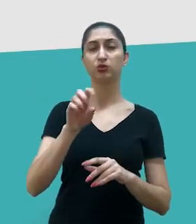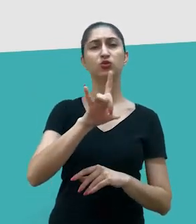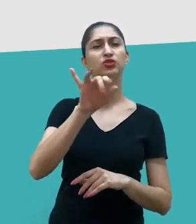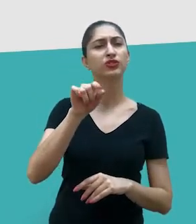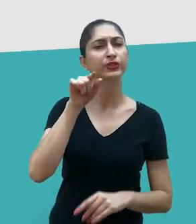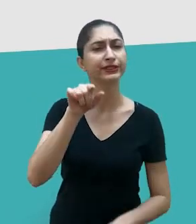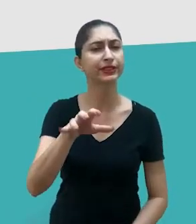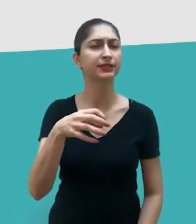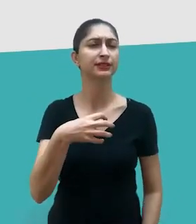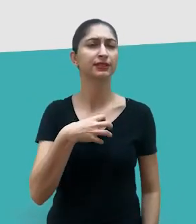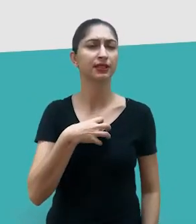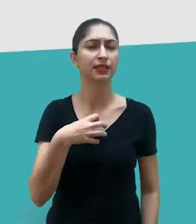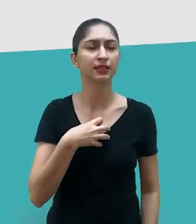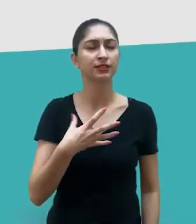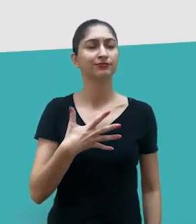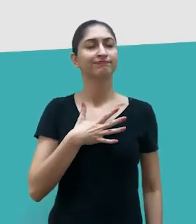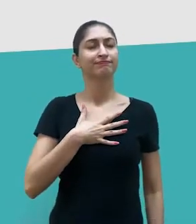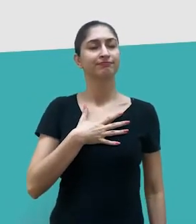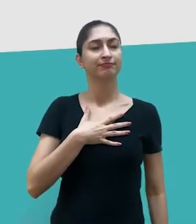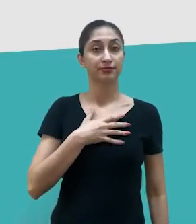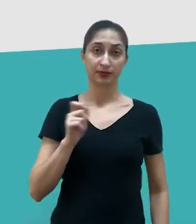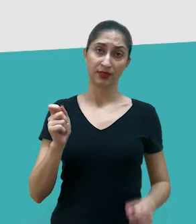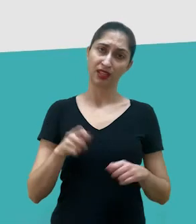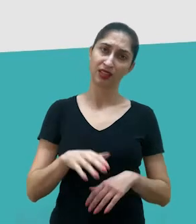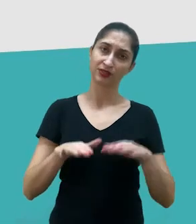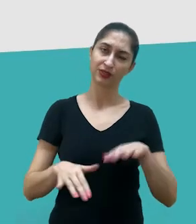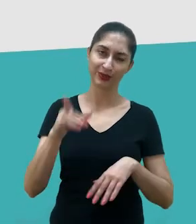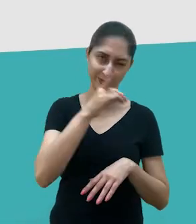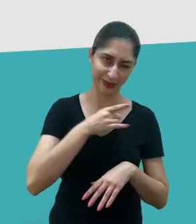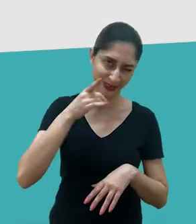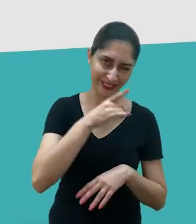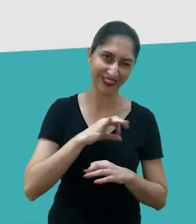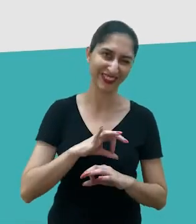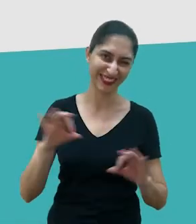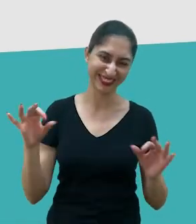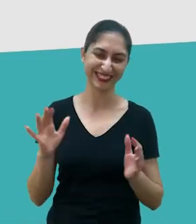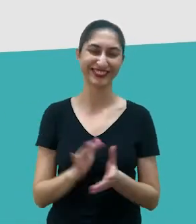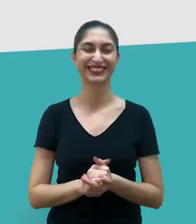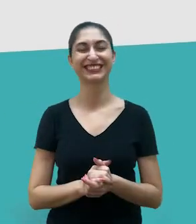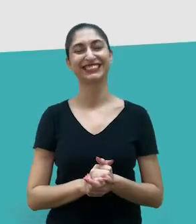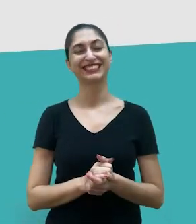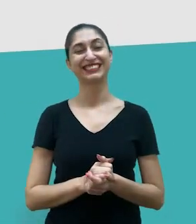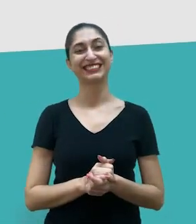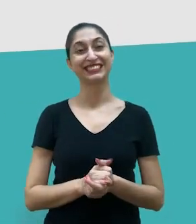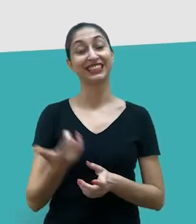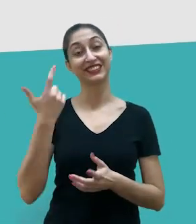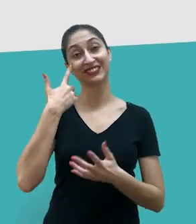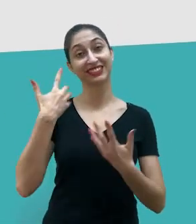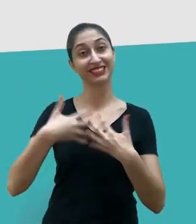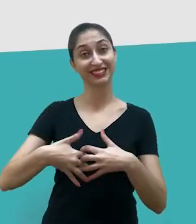você estiver assim, bem inspirado. Geralmente, dias de domingo são propícios para isso, para